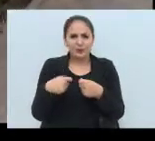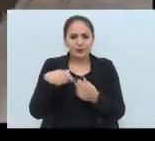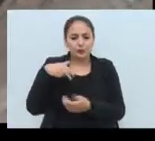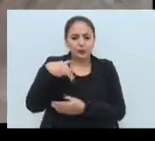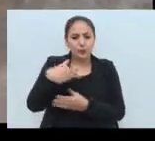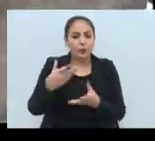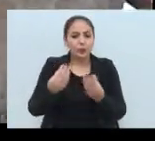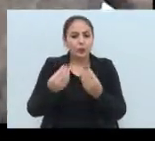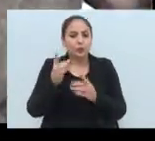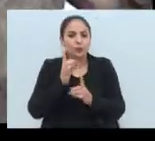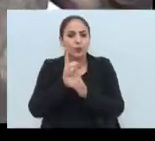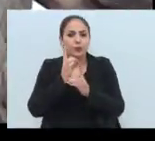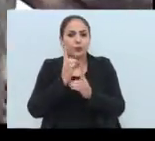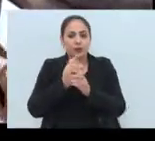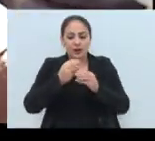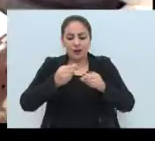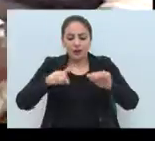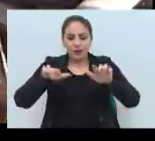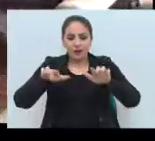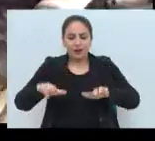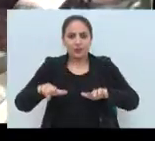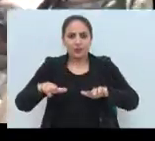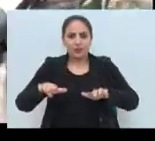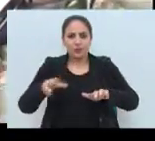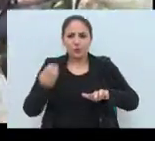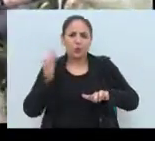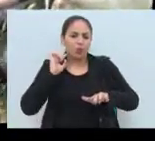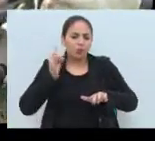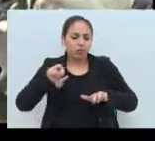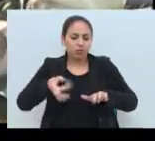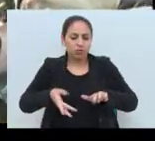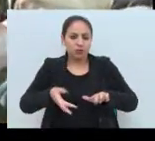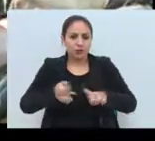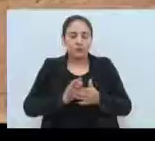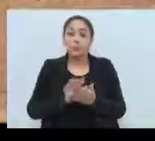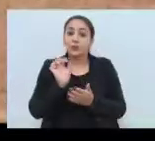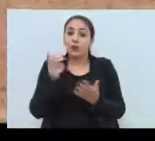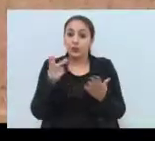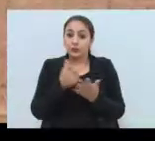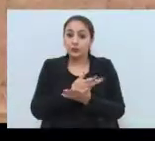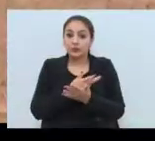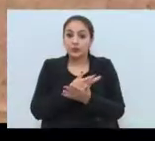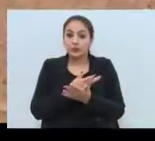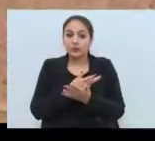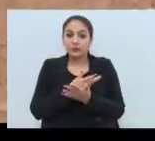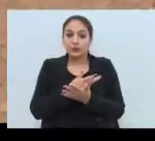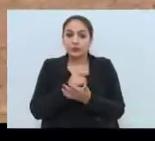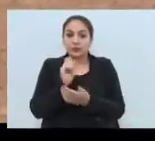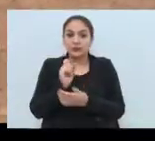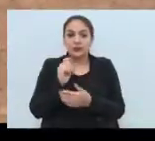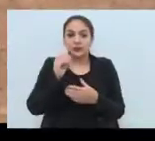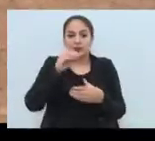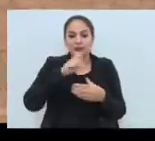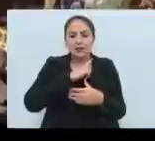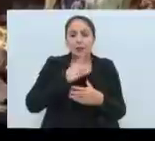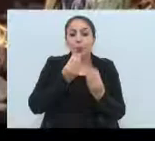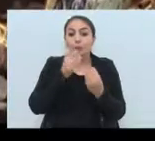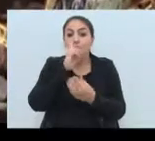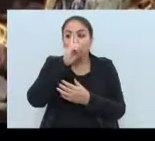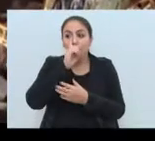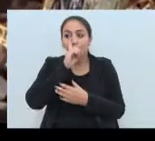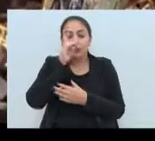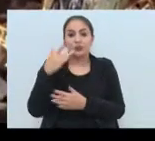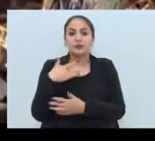andar muito para encontrar terrenos baldios com o acúmulo de lixo. Acontece que o descaso traz com ele